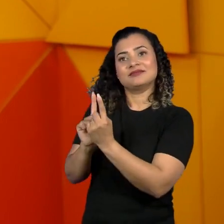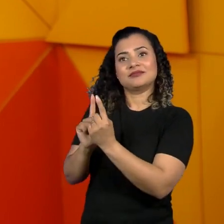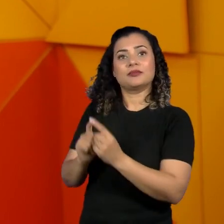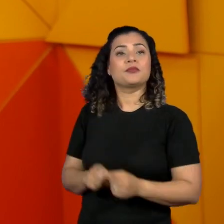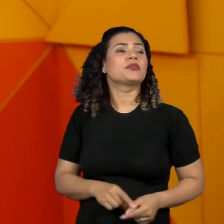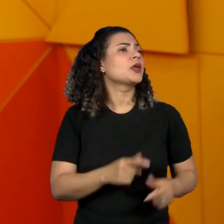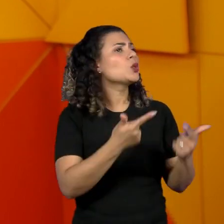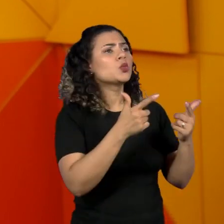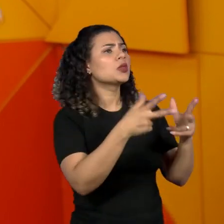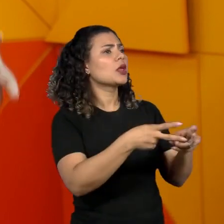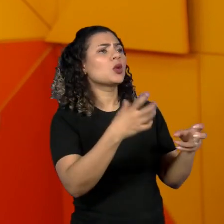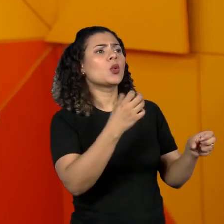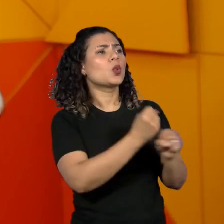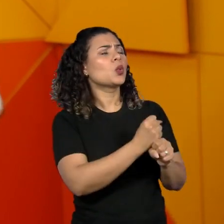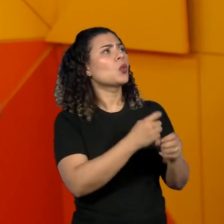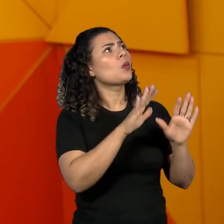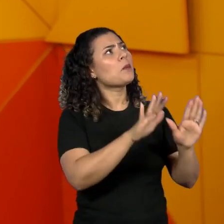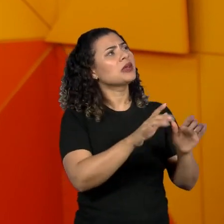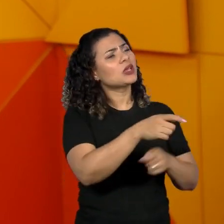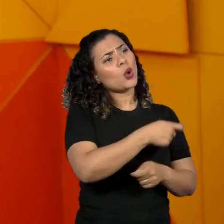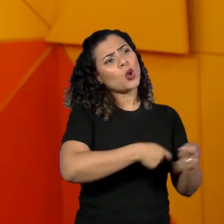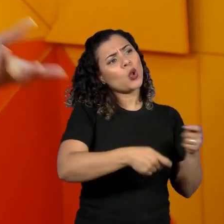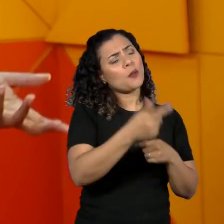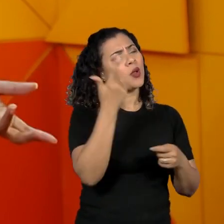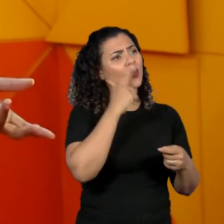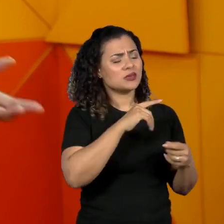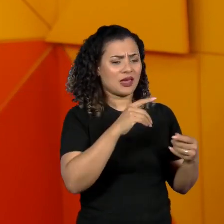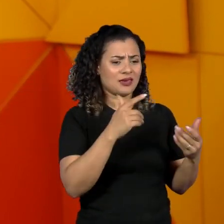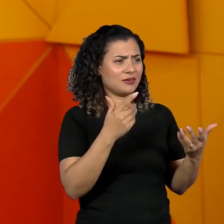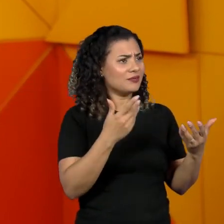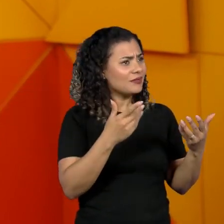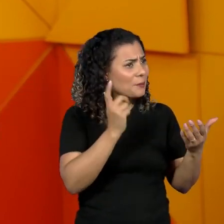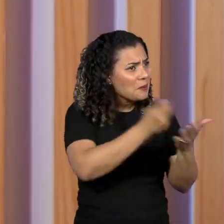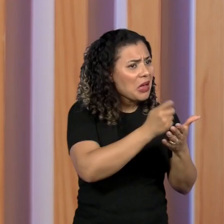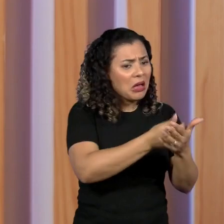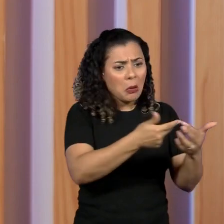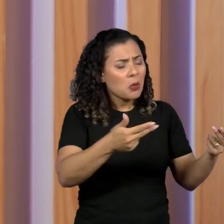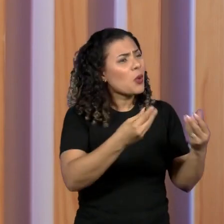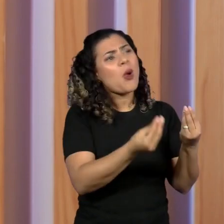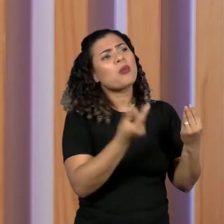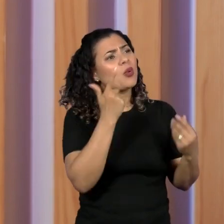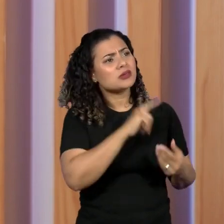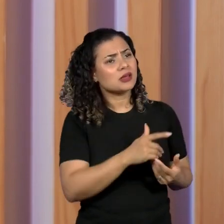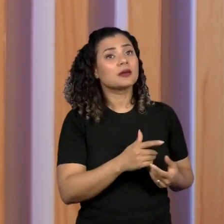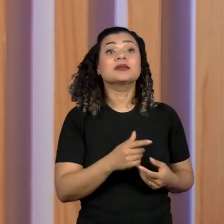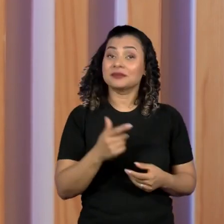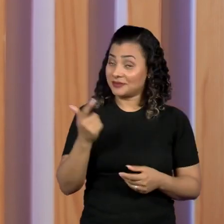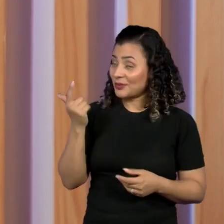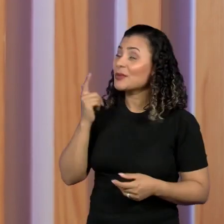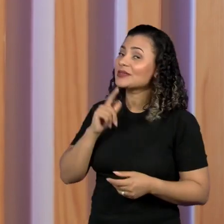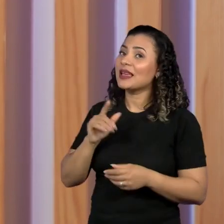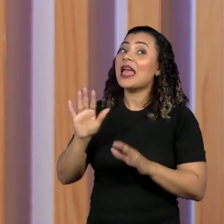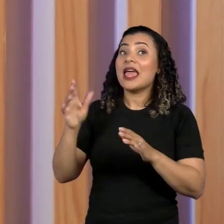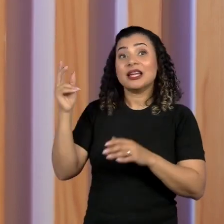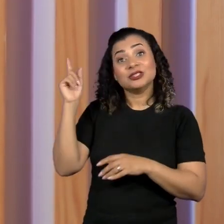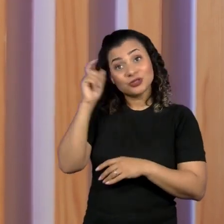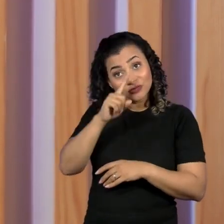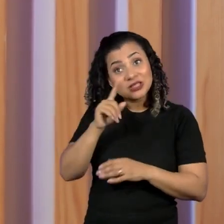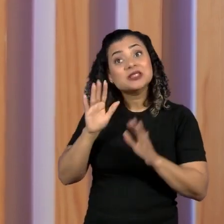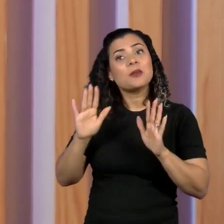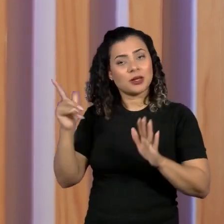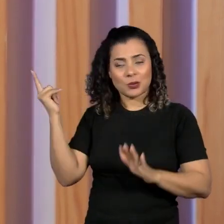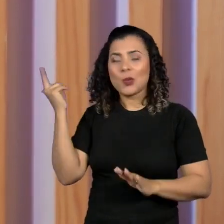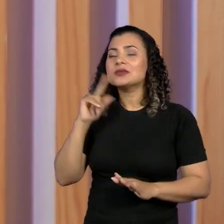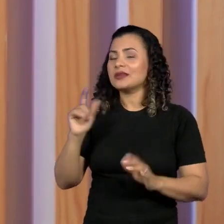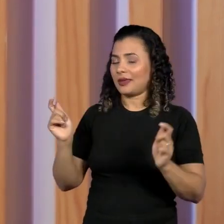lucro, mas tem que se sustentar economicamente? Como é que funciona tudo isso? Funciona, é difícil, mas funciona. Eu acho